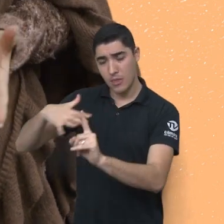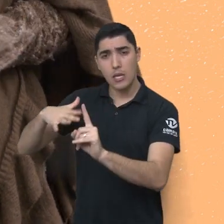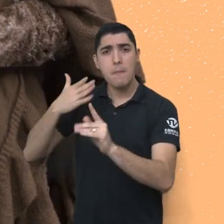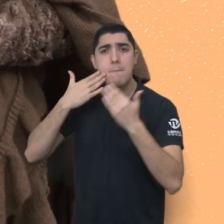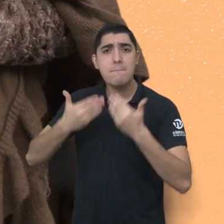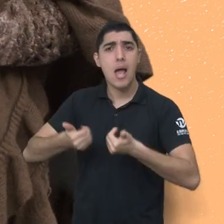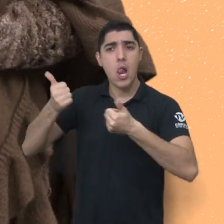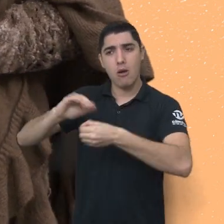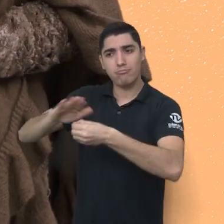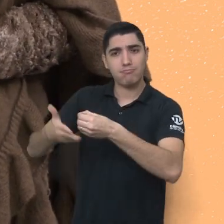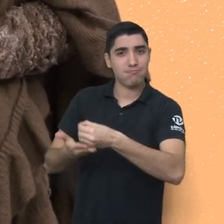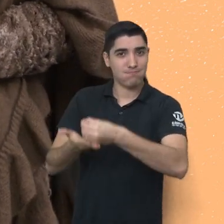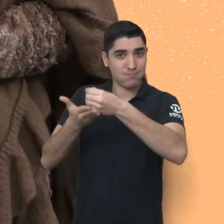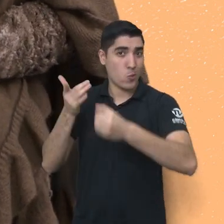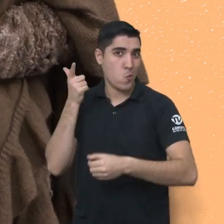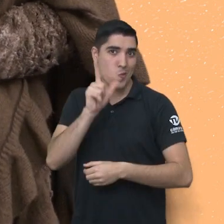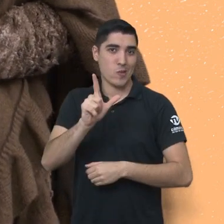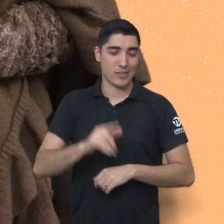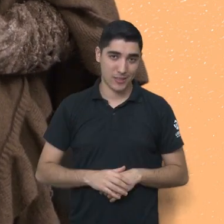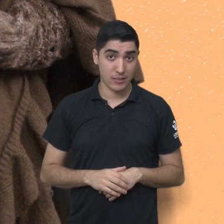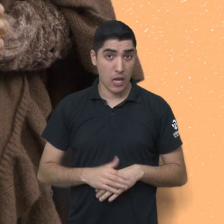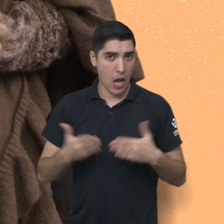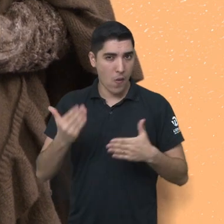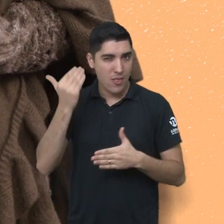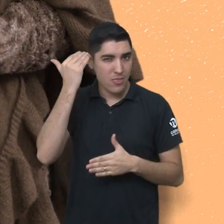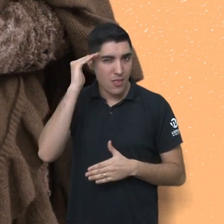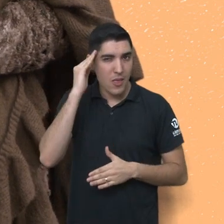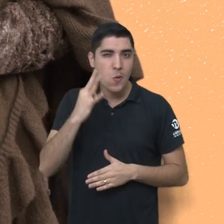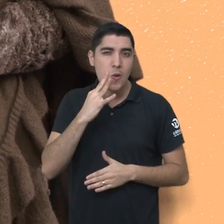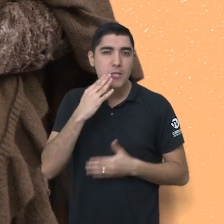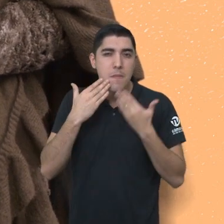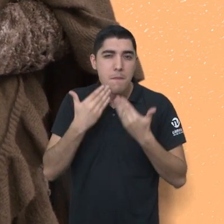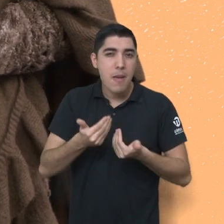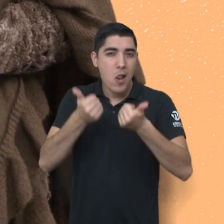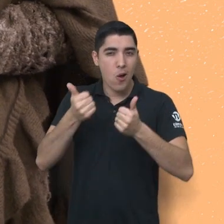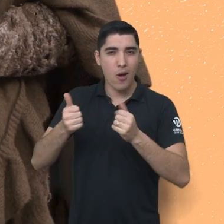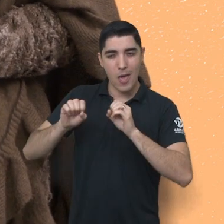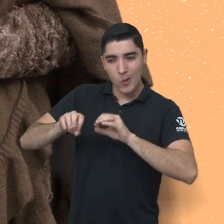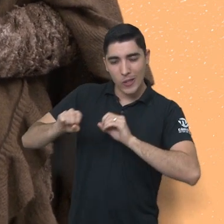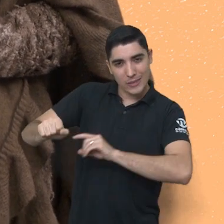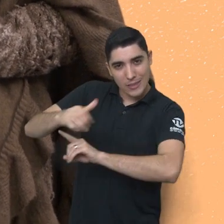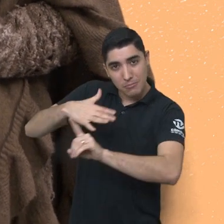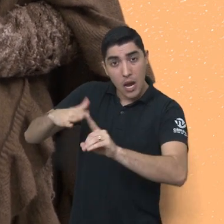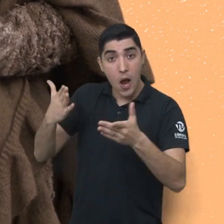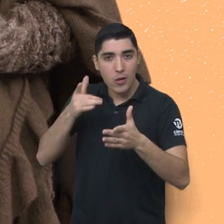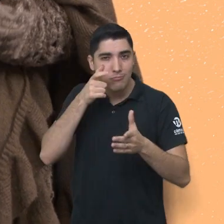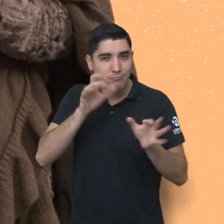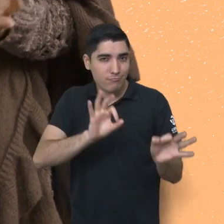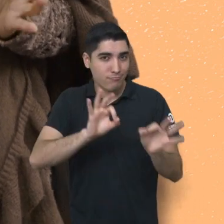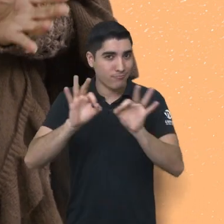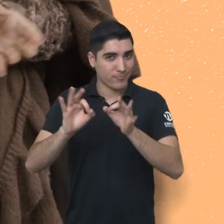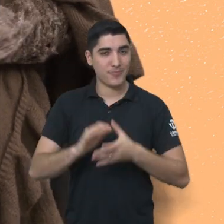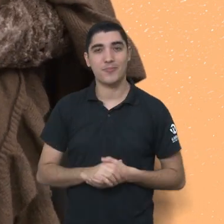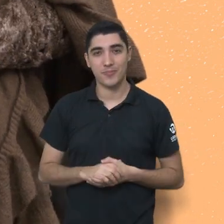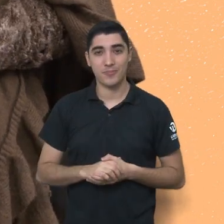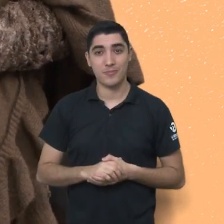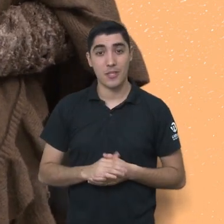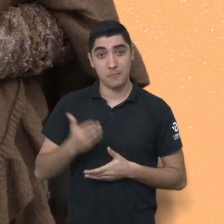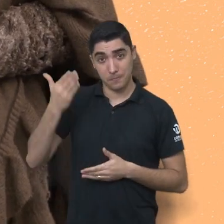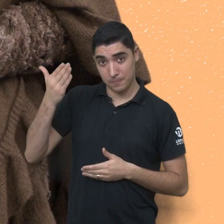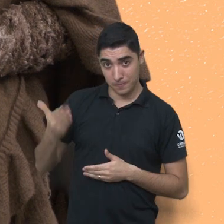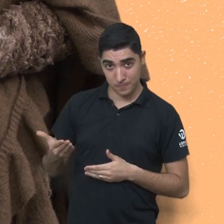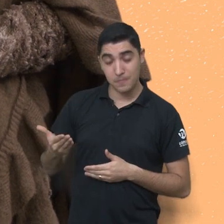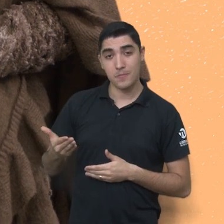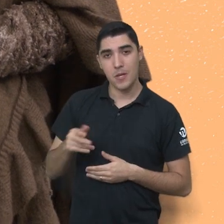a conquista da sustentabilidade e para conhecerem entender melhor sobre a educação ambiental acompanha agora o nosso